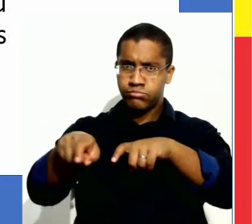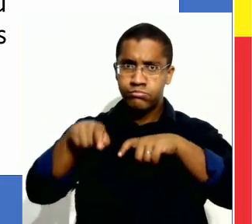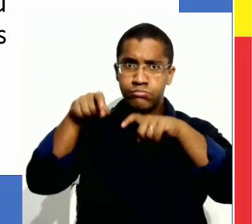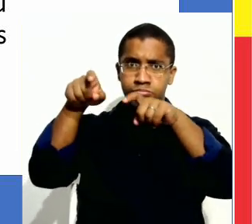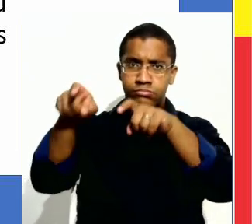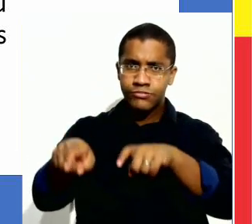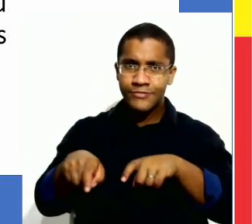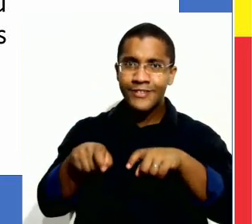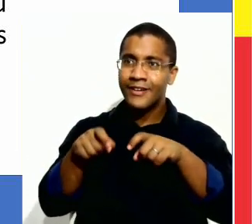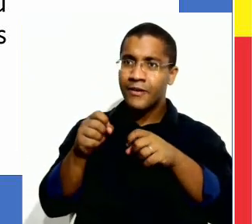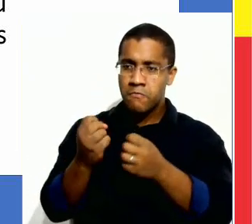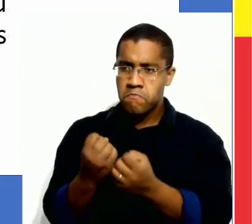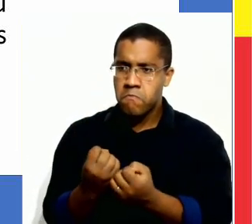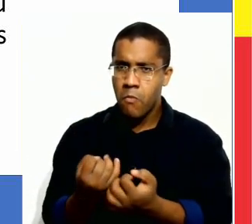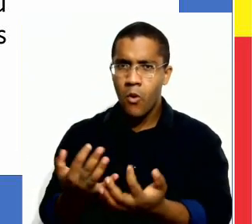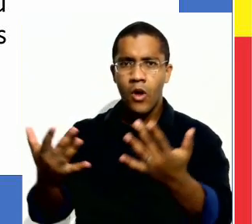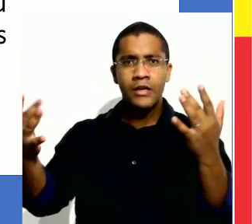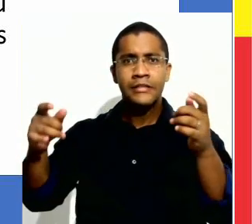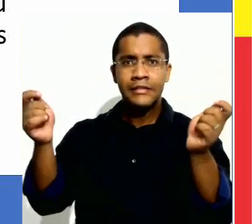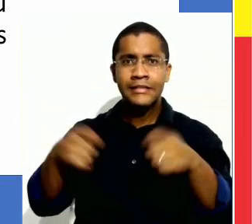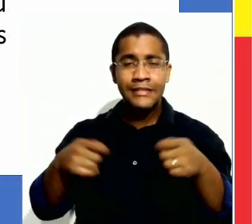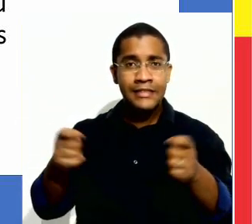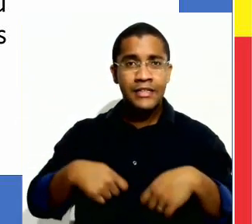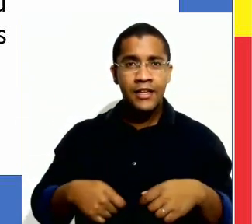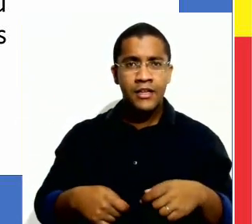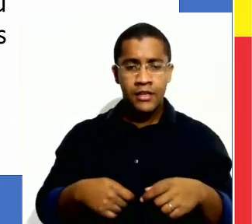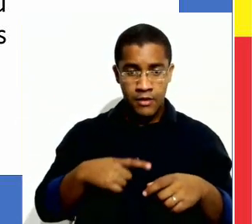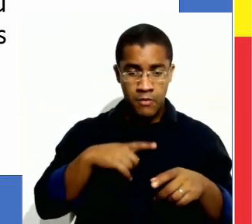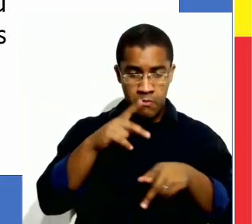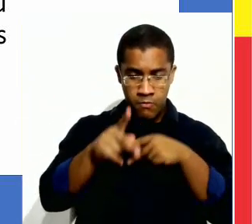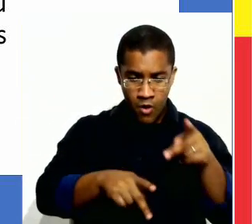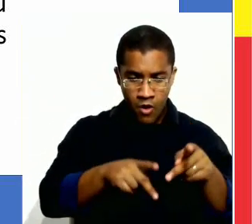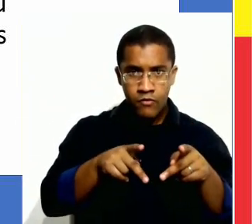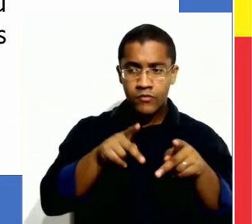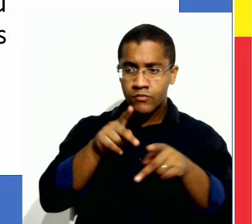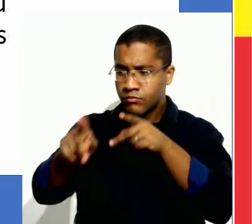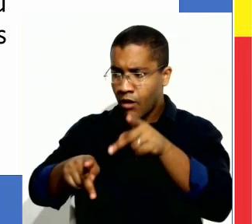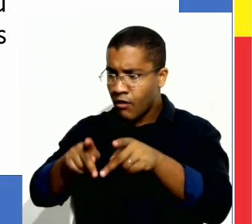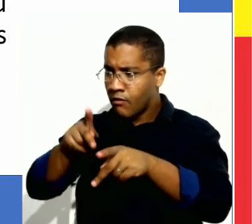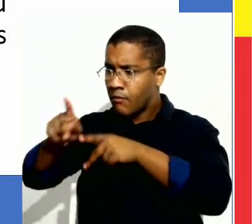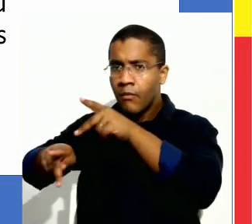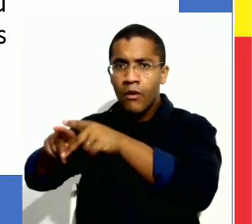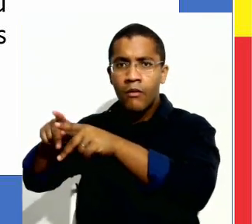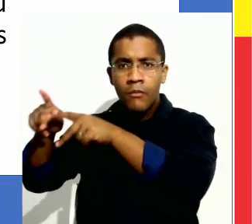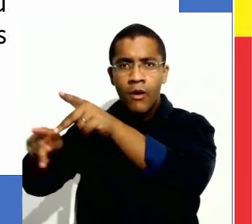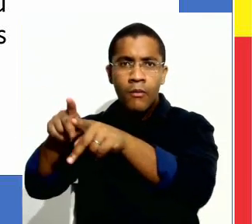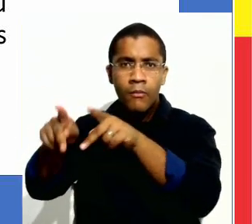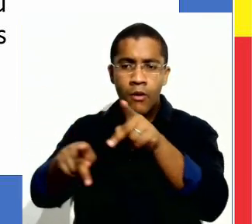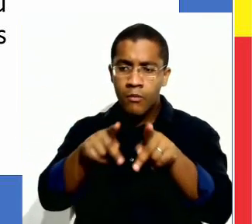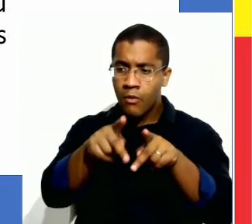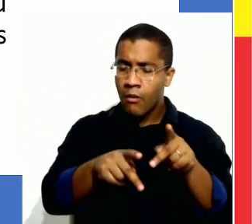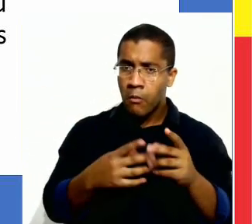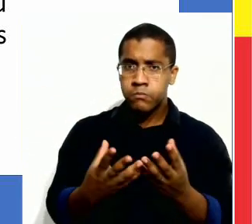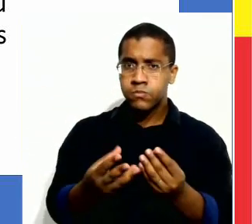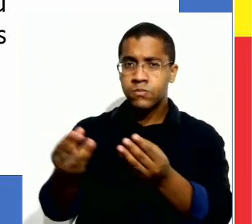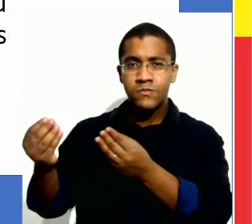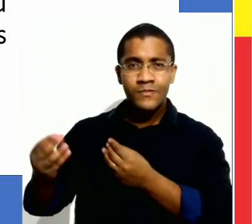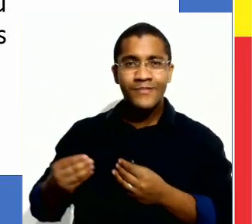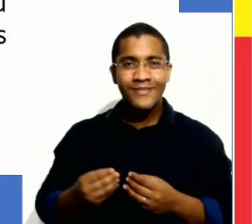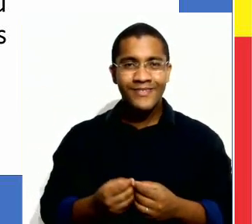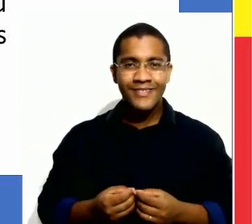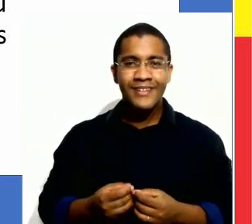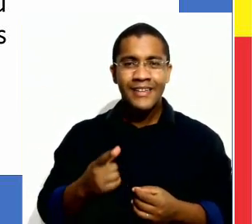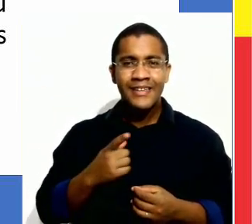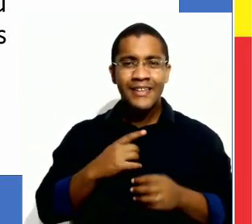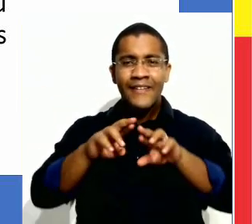Fértil, né? Formada por diversos povos, né? Entre eles os amíticos,